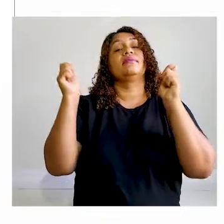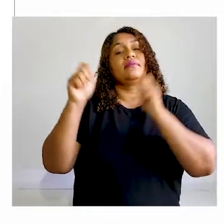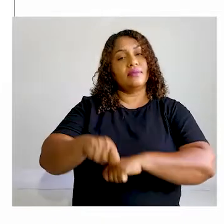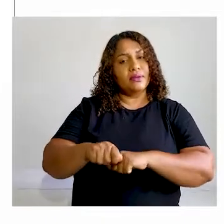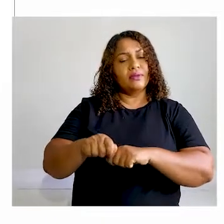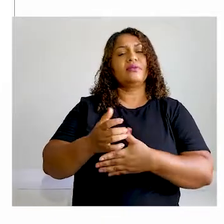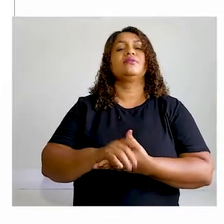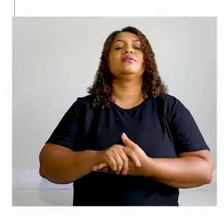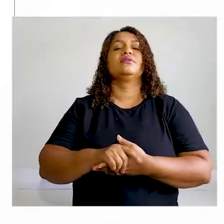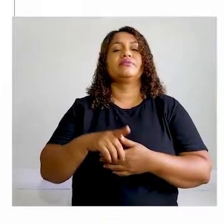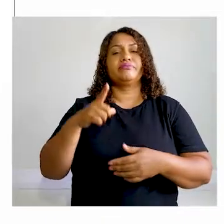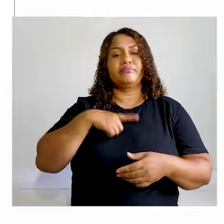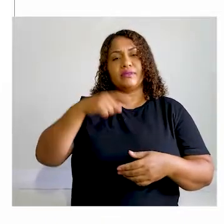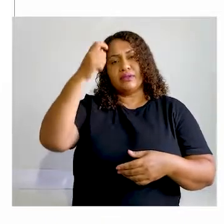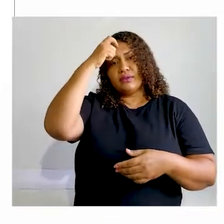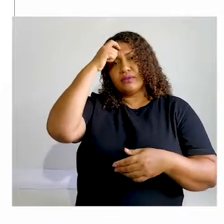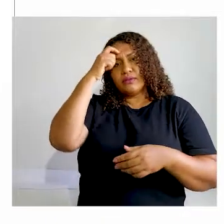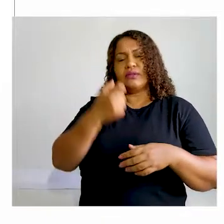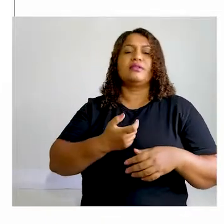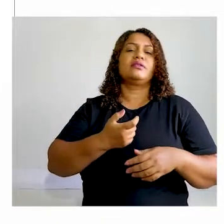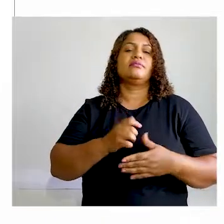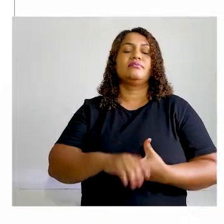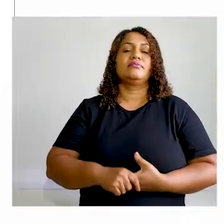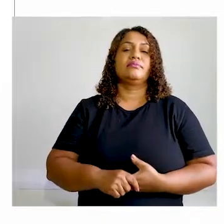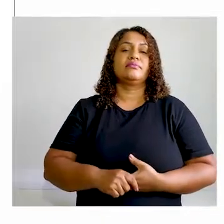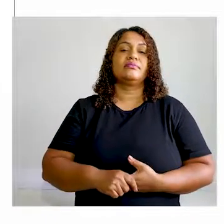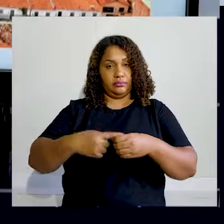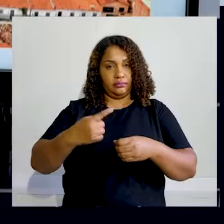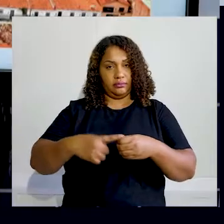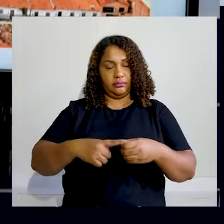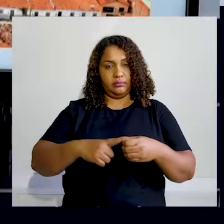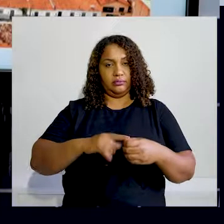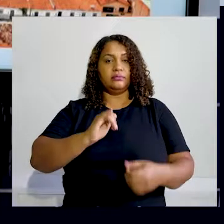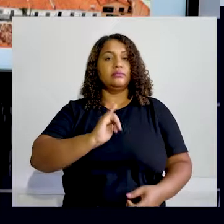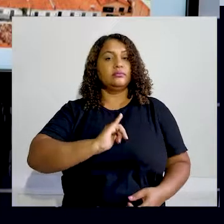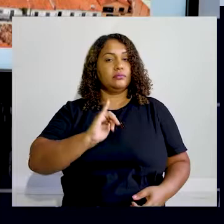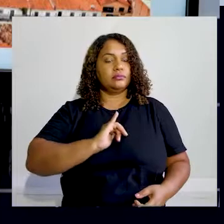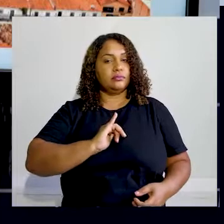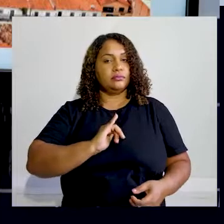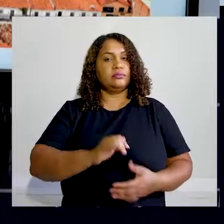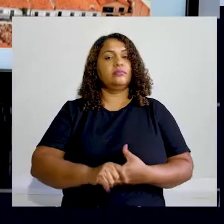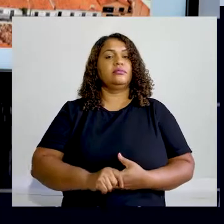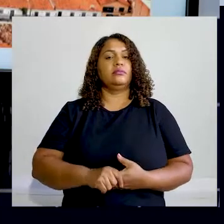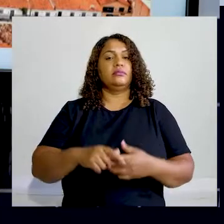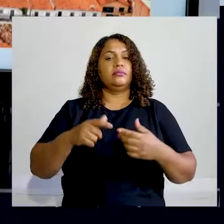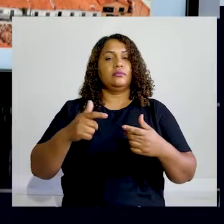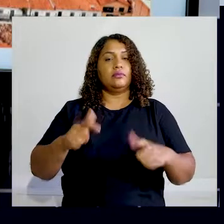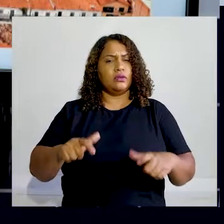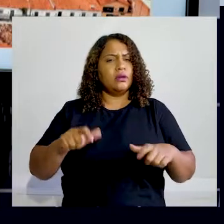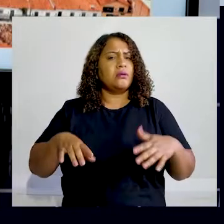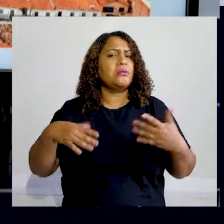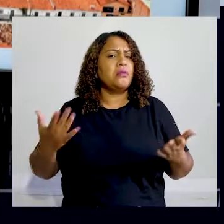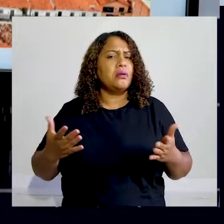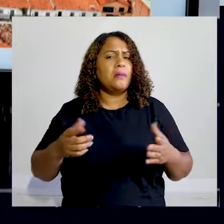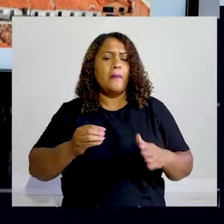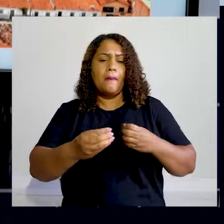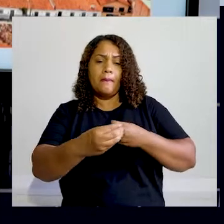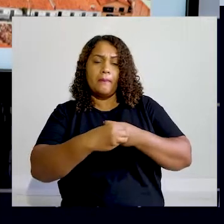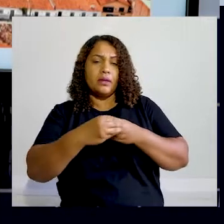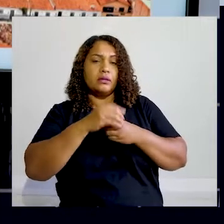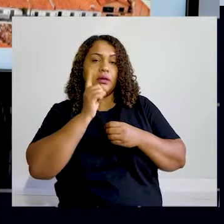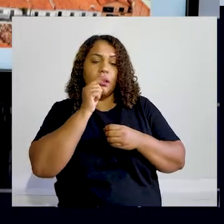pode tornar-se um mobilizador de ações ambientais. O município de Imperatriz localiza-se às margens do